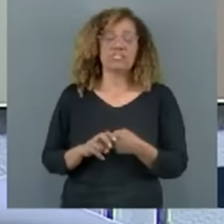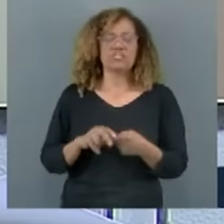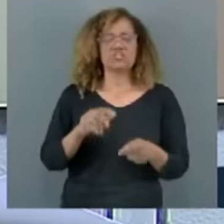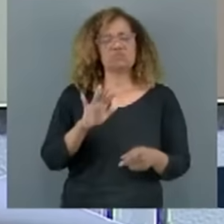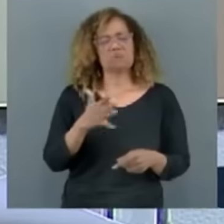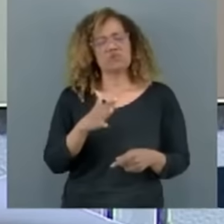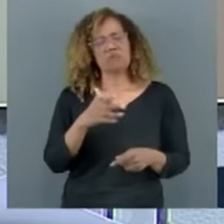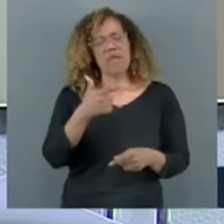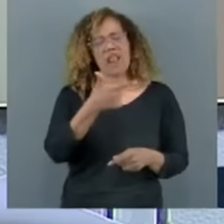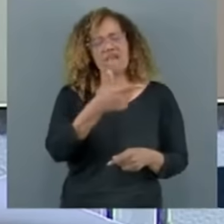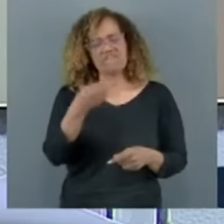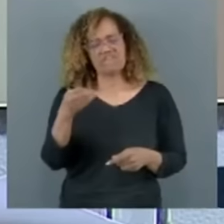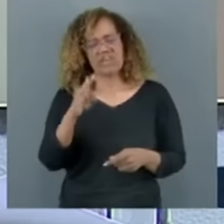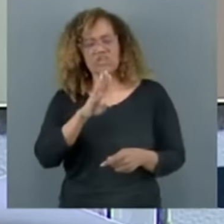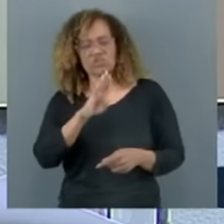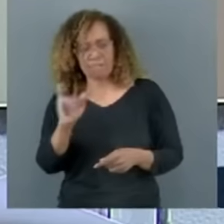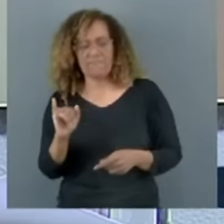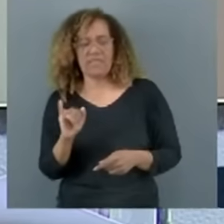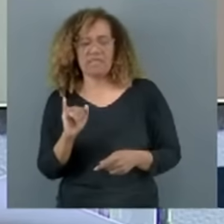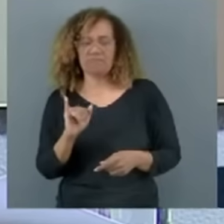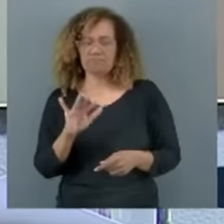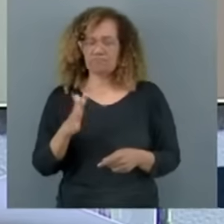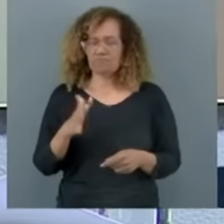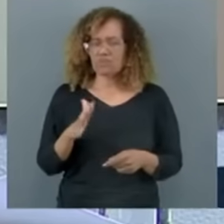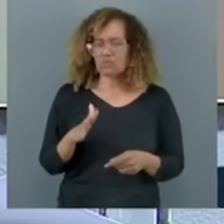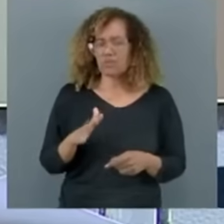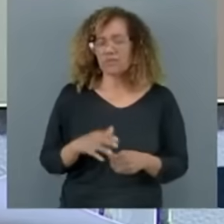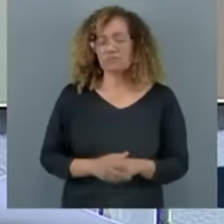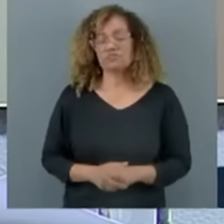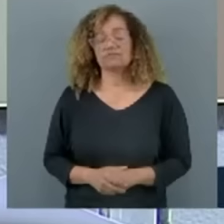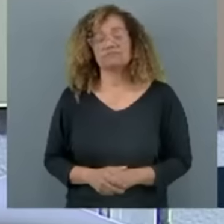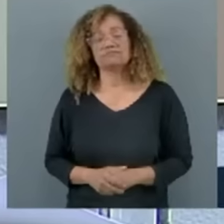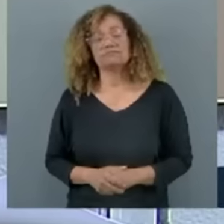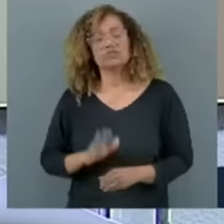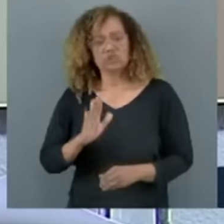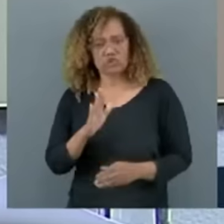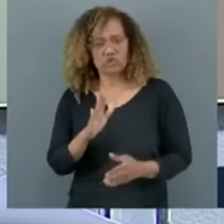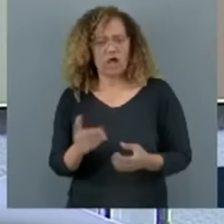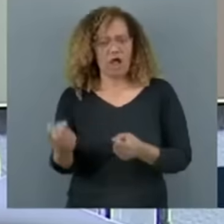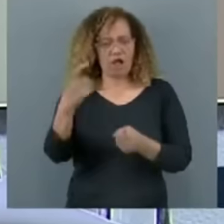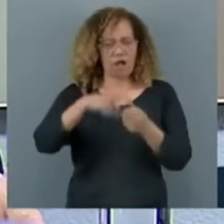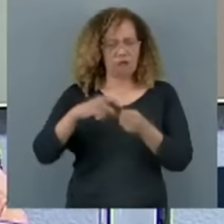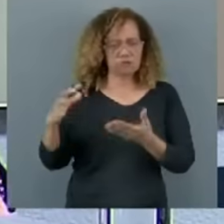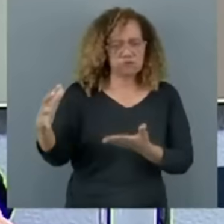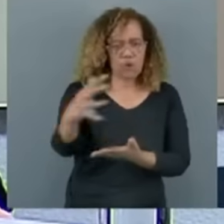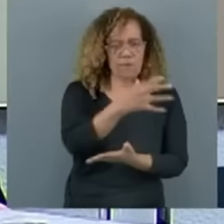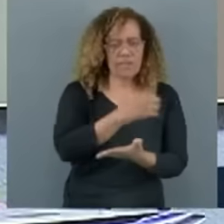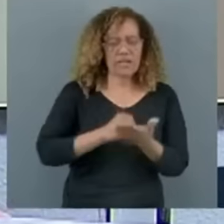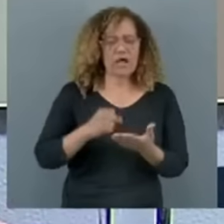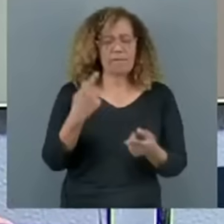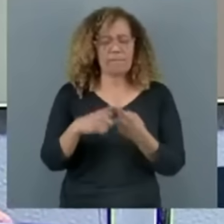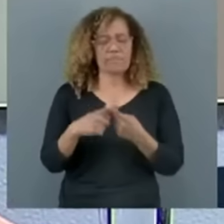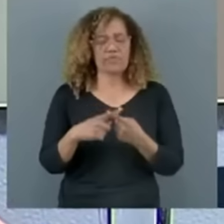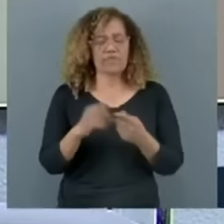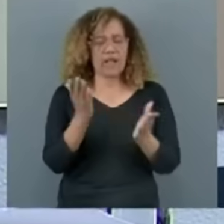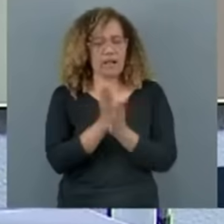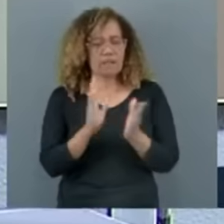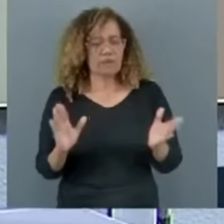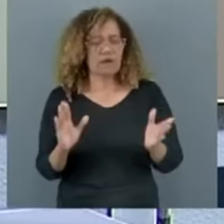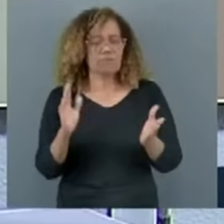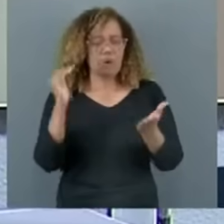20 bilhões, mais ou menos isso. Nós já recuperamos, porque reduzimos o desmatamento.